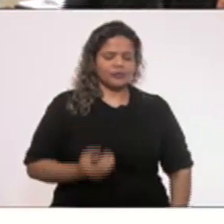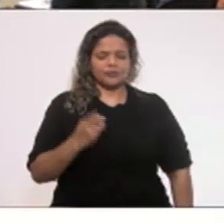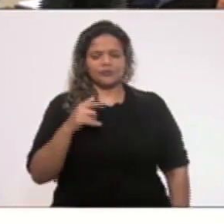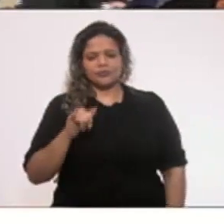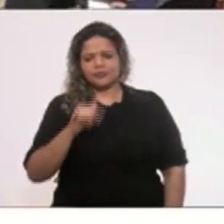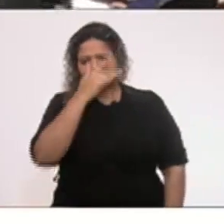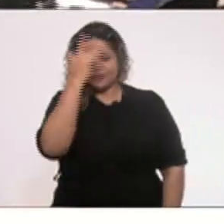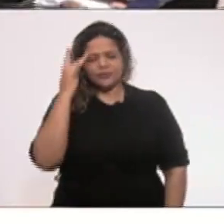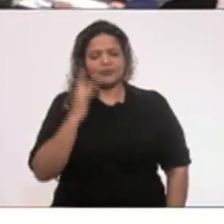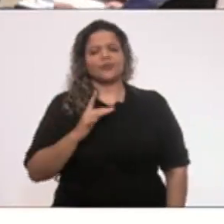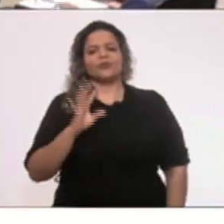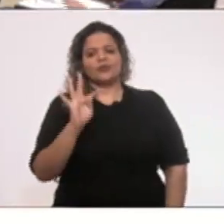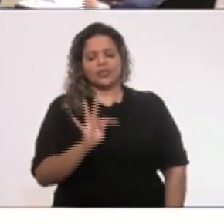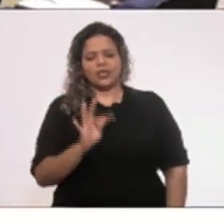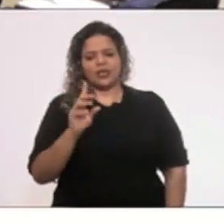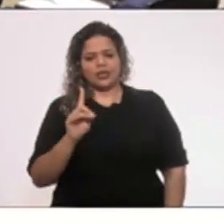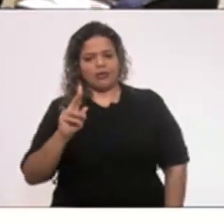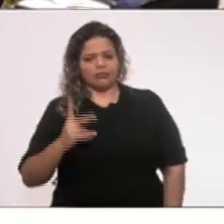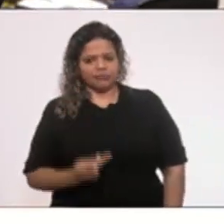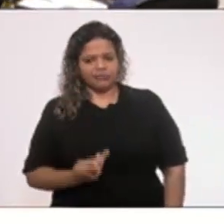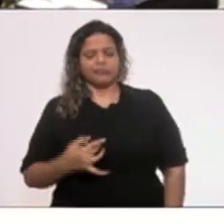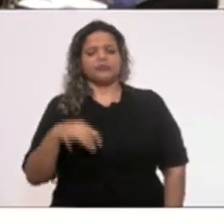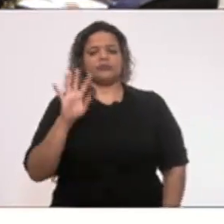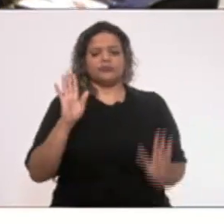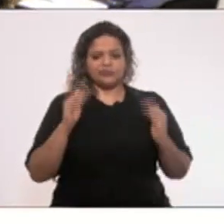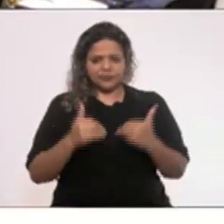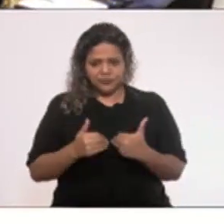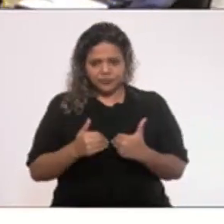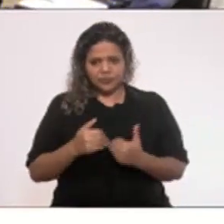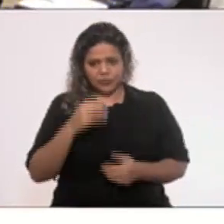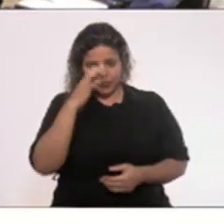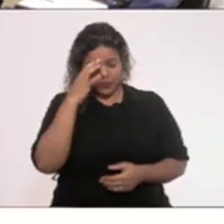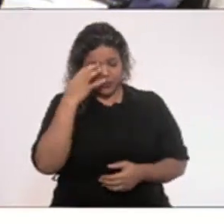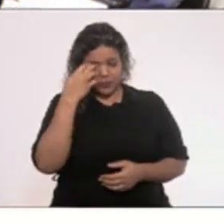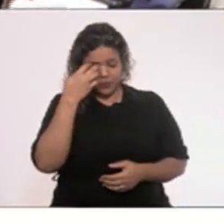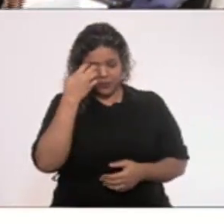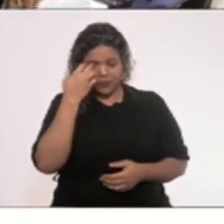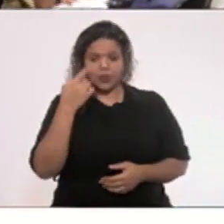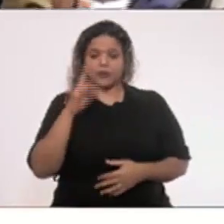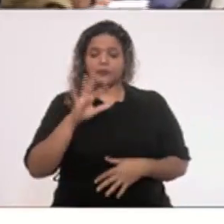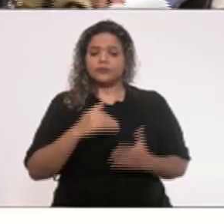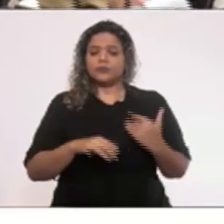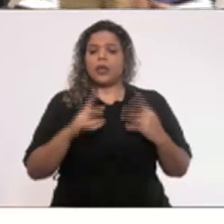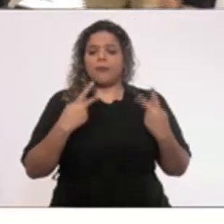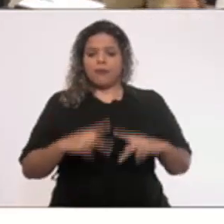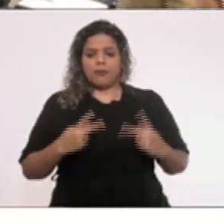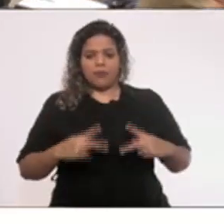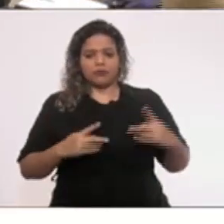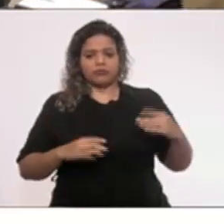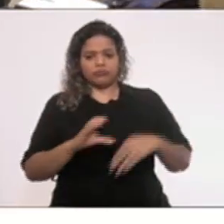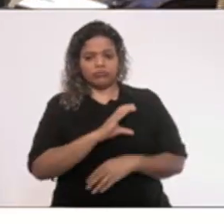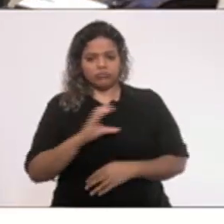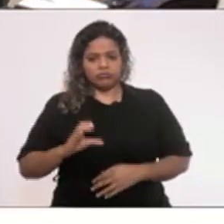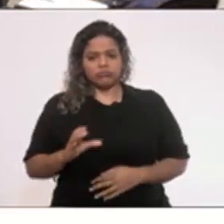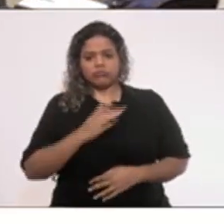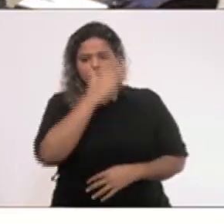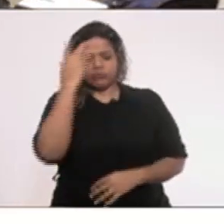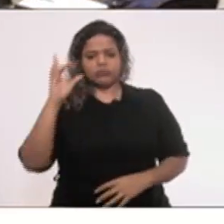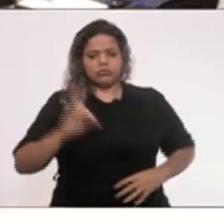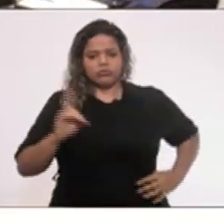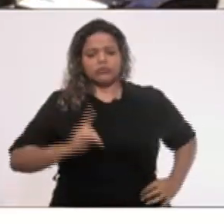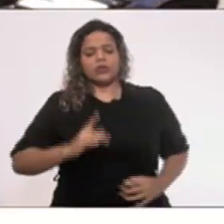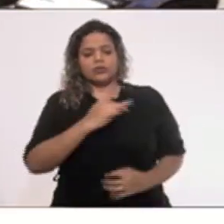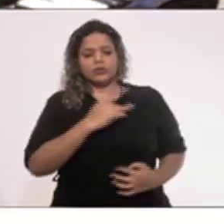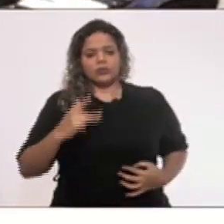pessoa diagnosticada com transtorno do espectro autista, TIA. Pendendo de pareceres das comissões de Constituição e Justiça, pessoa com deficiência, saúde,